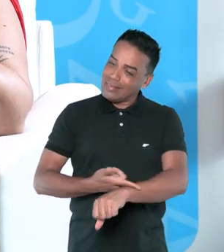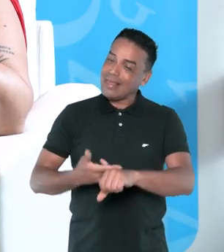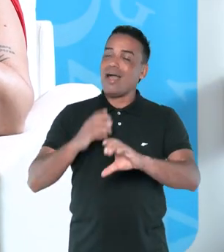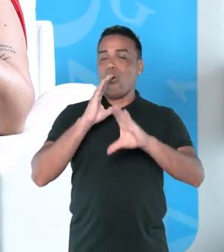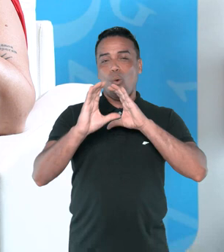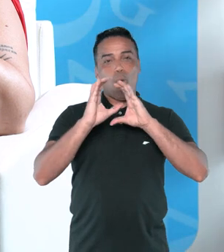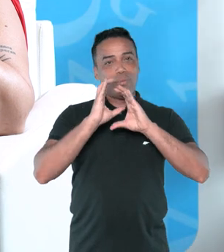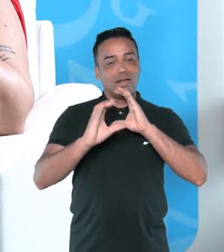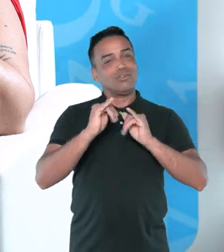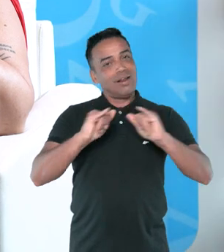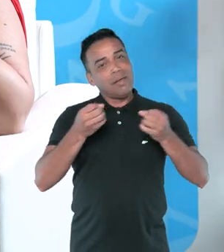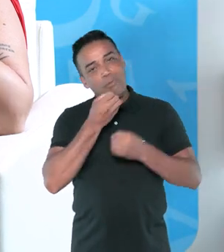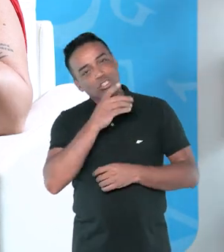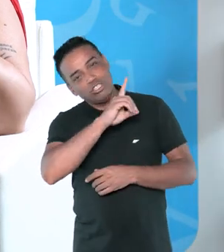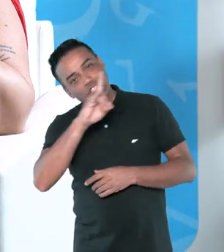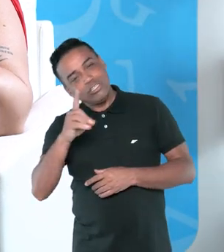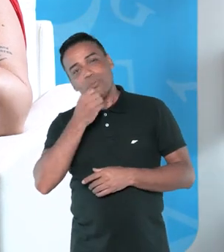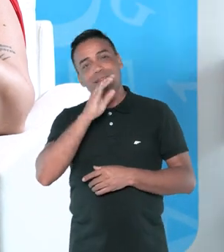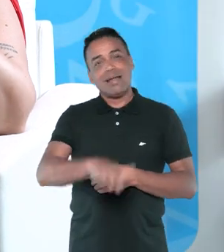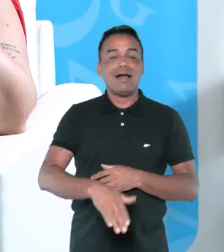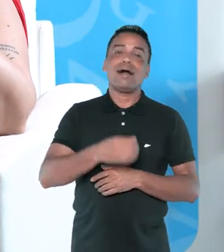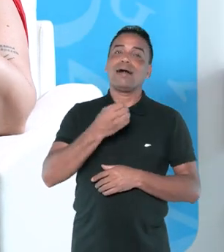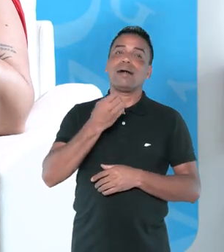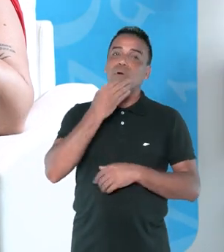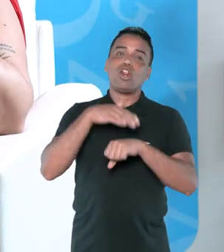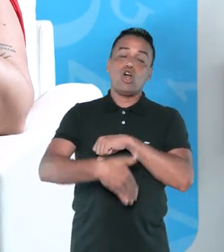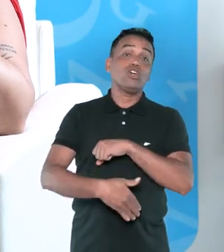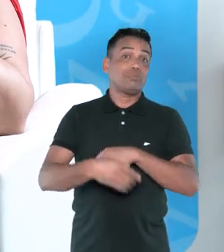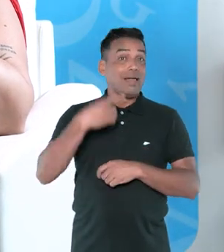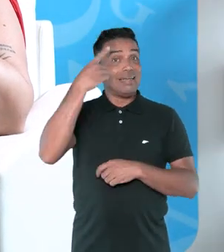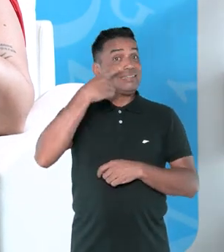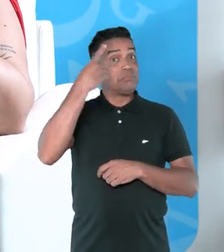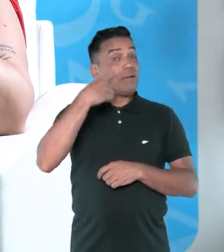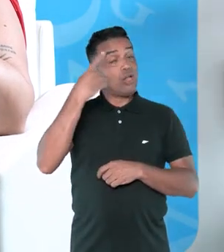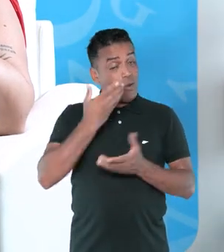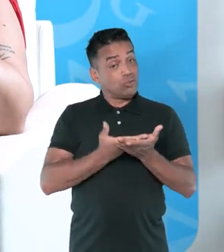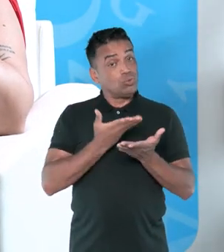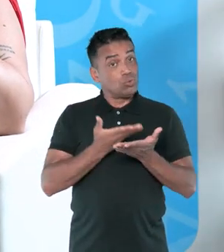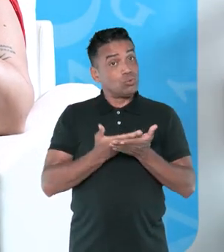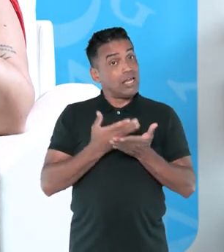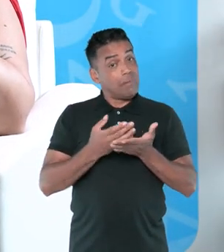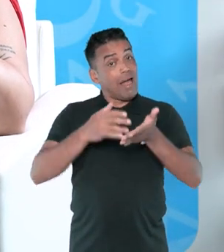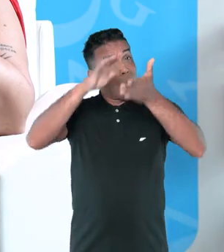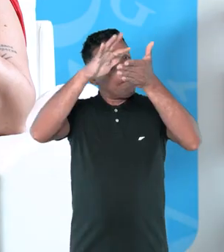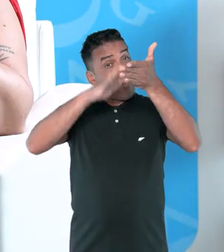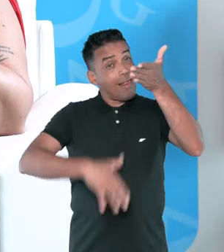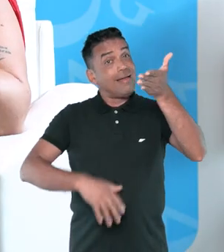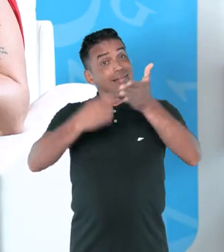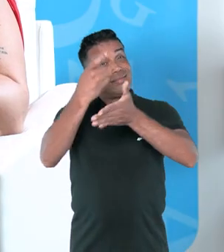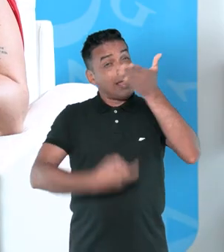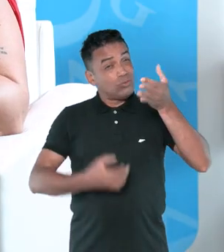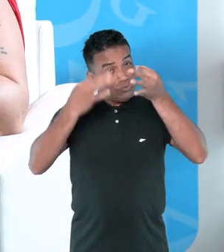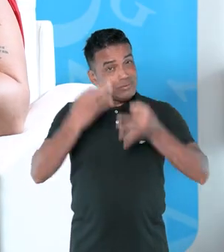comunicação. Eu dizia assim, bom dia, boa tarde, boa noite, em espanhol. Estudei espanhol para escrever tudo corretamente. E outra coisa